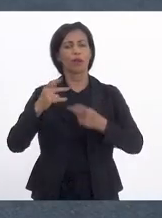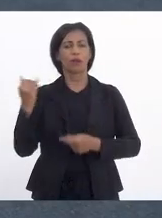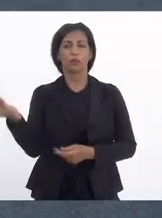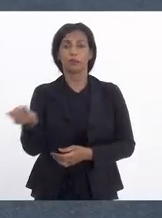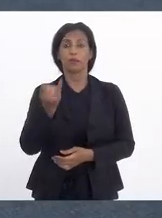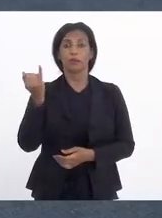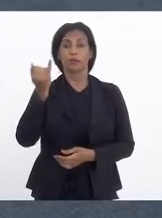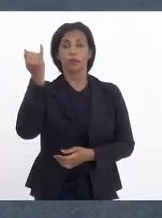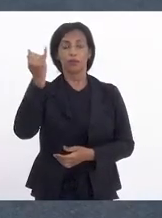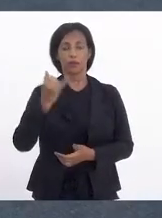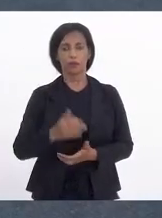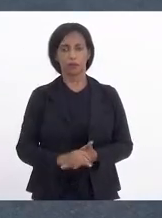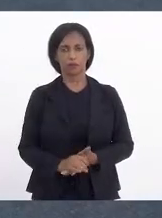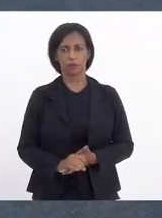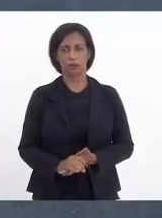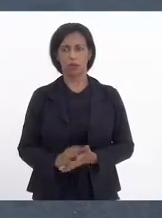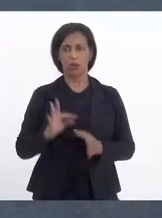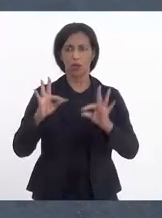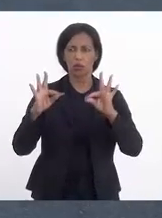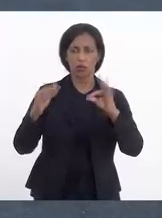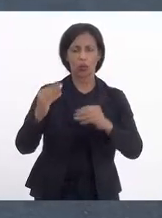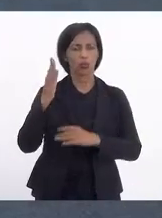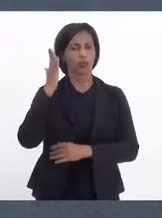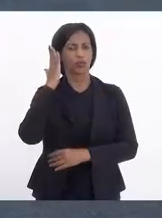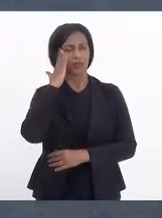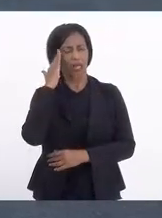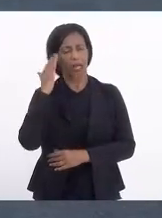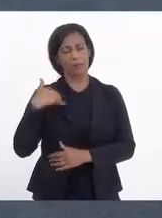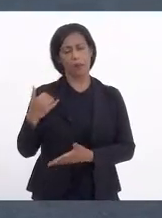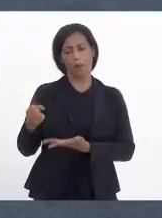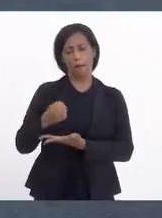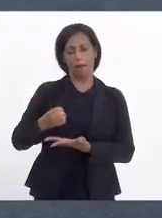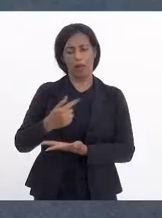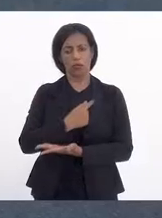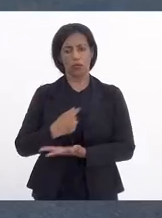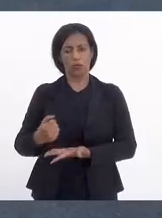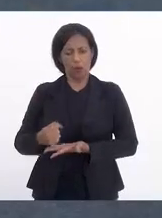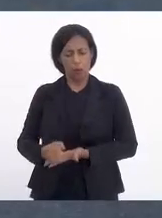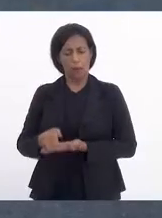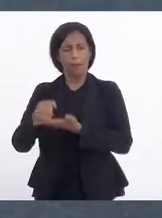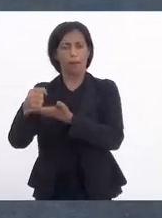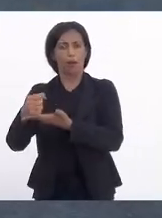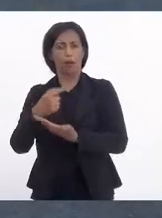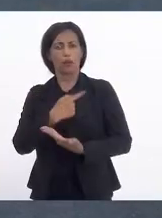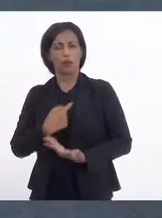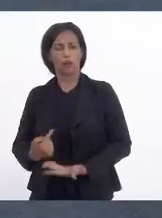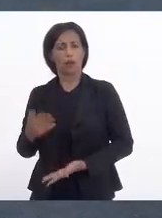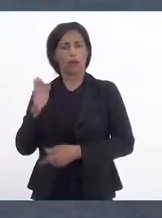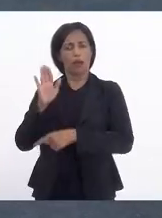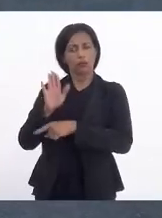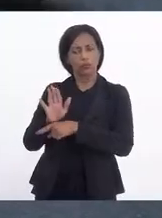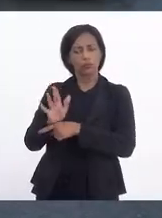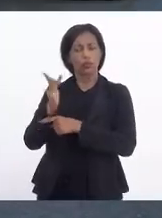suma importância todo sabe que eu sou da base do governo que o apoio o governo tô sempre ajudando naquilo que eu acho louvável